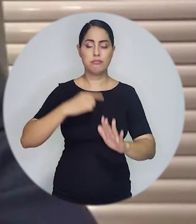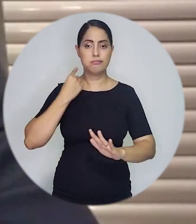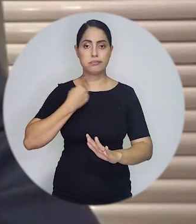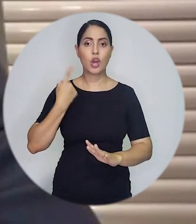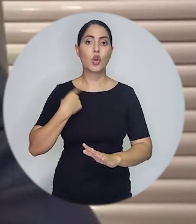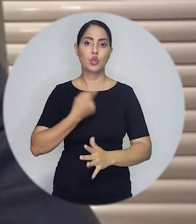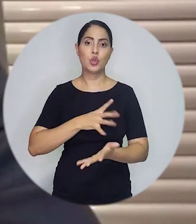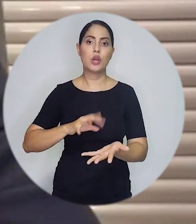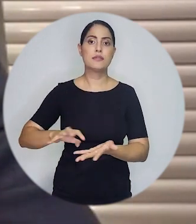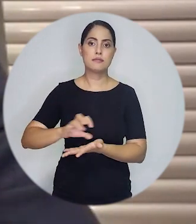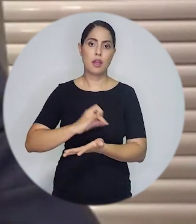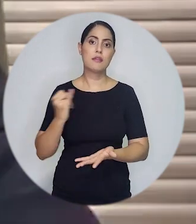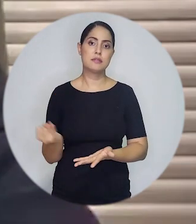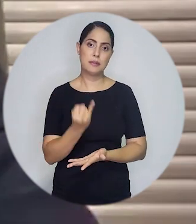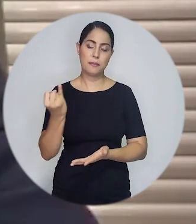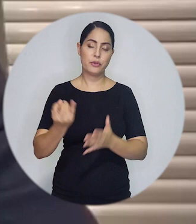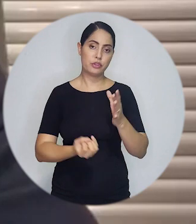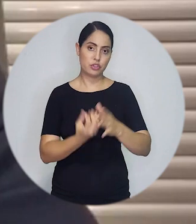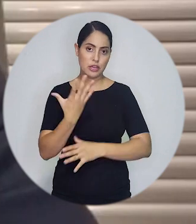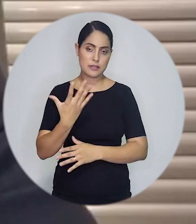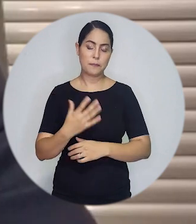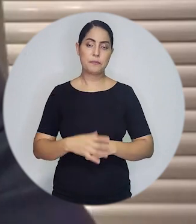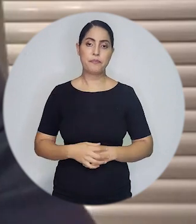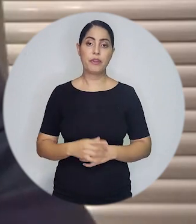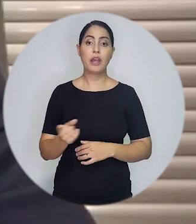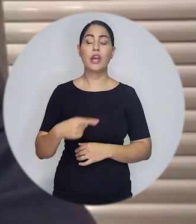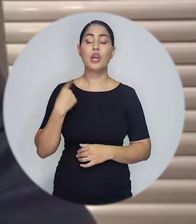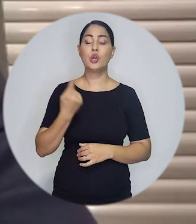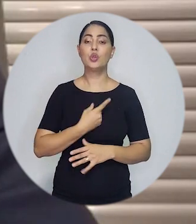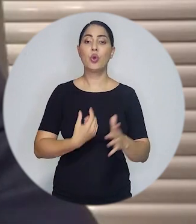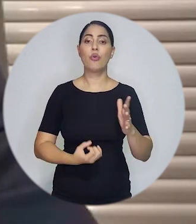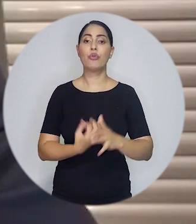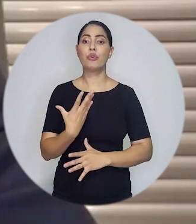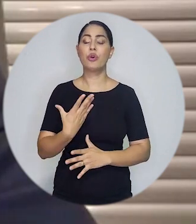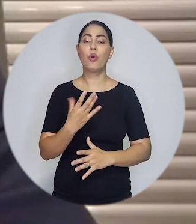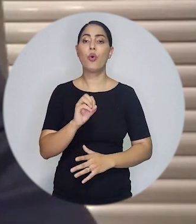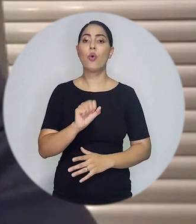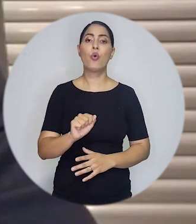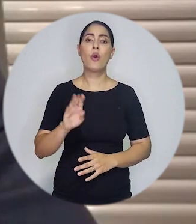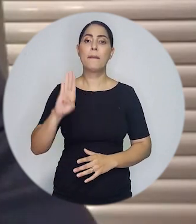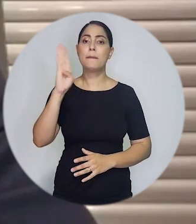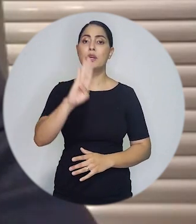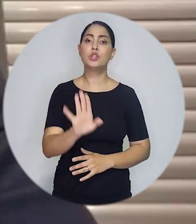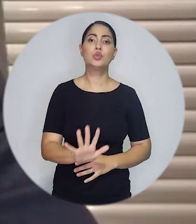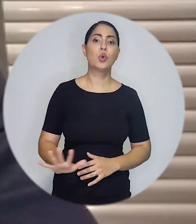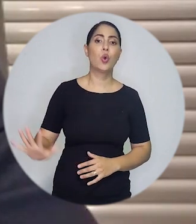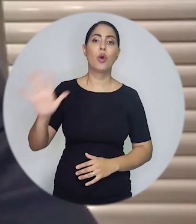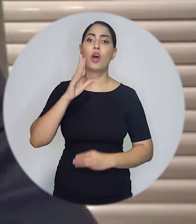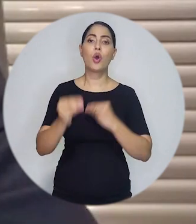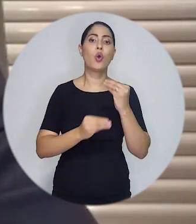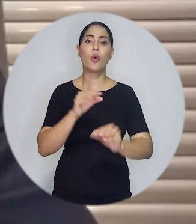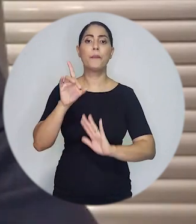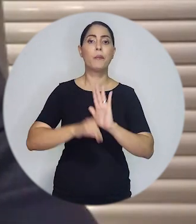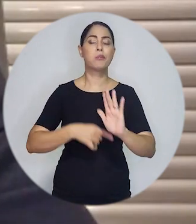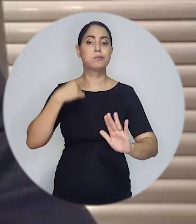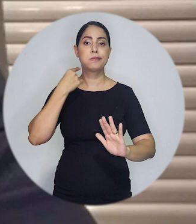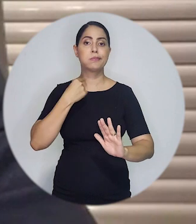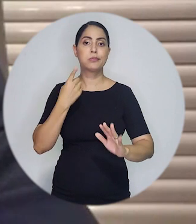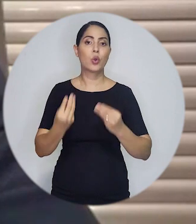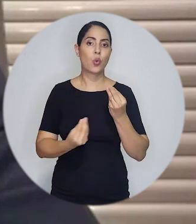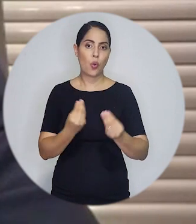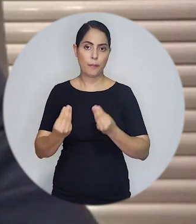nós temos dados importantes e criarmos um inventário de como está o sistema de prerrogativas da OAB do